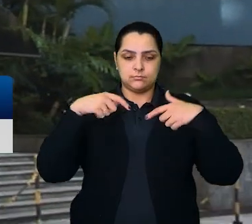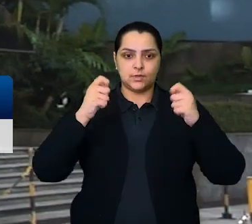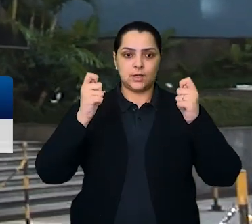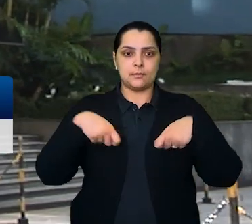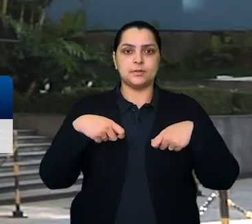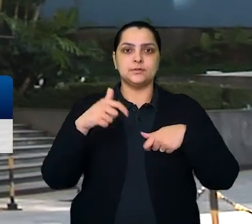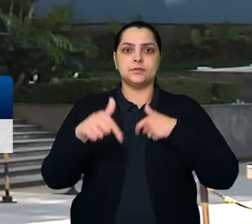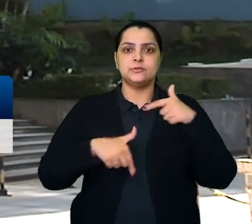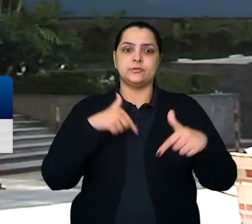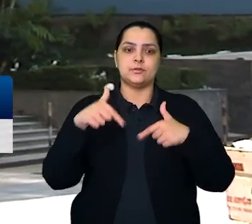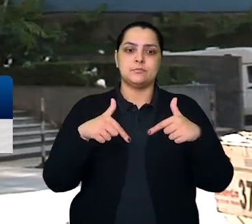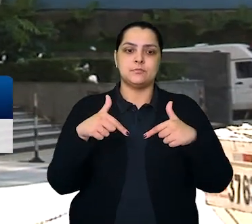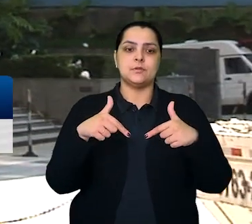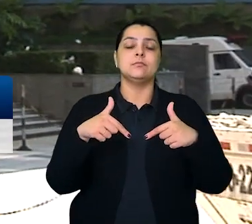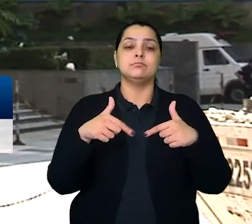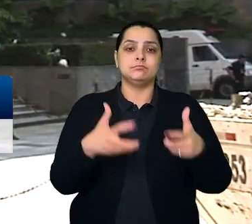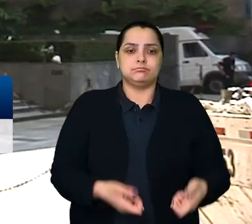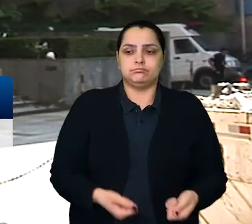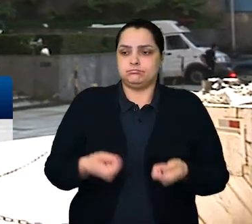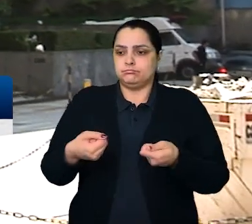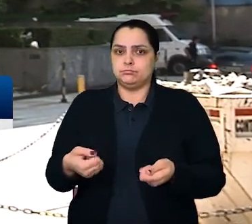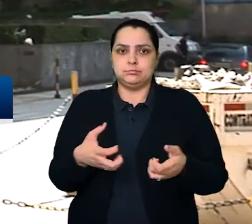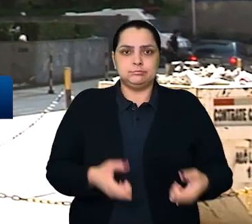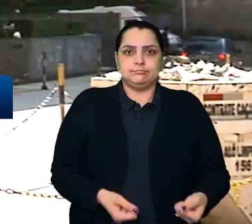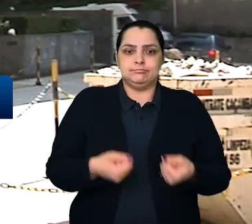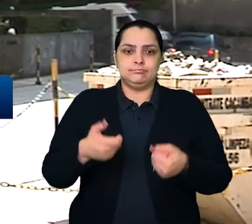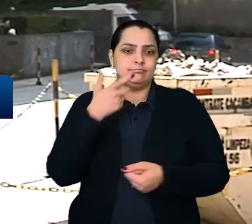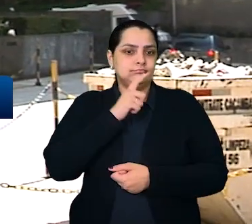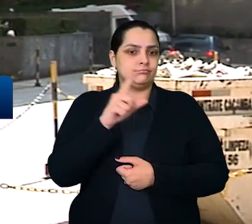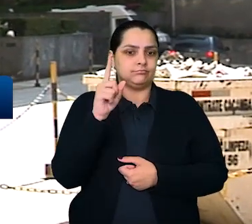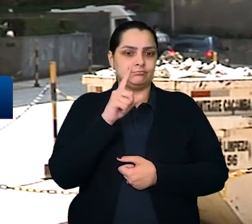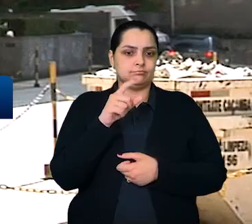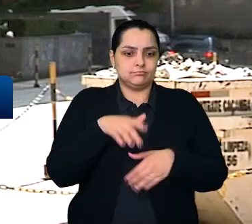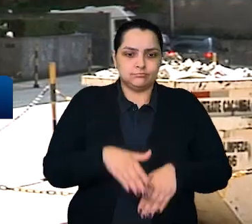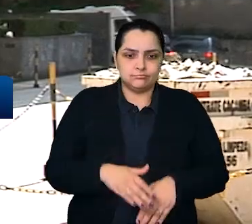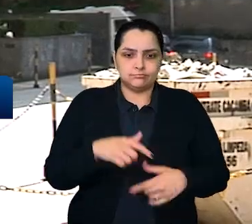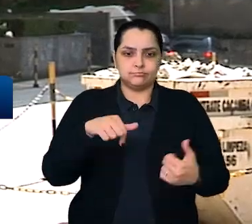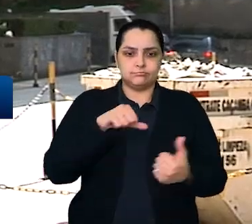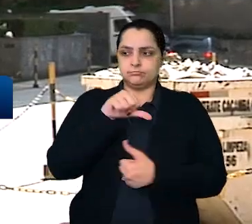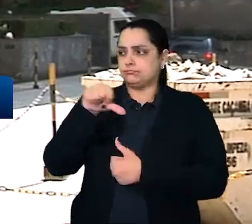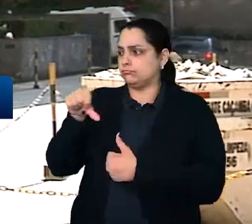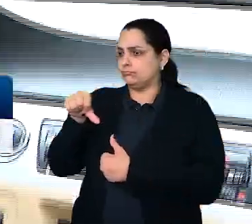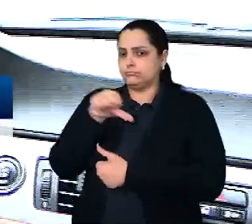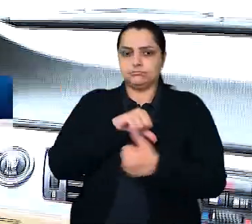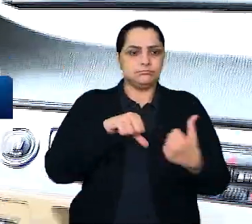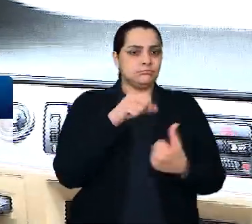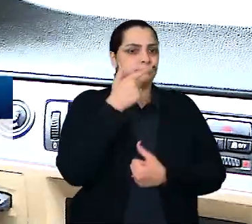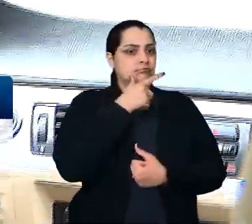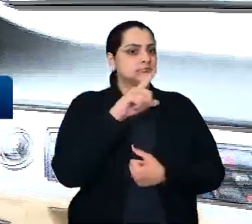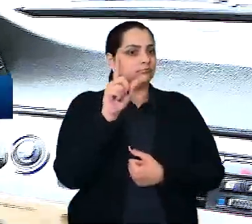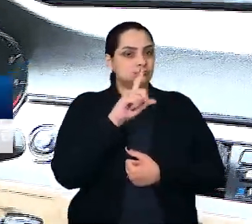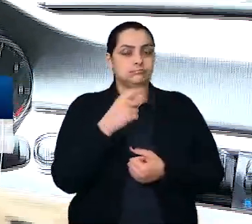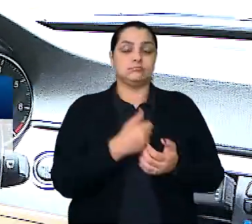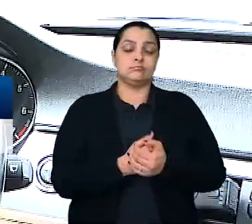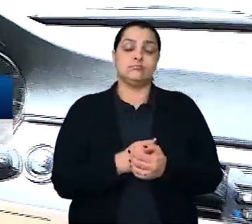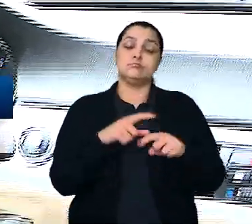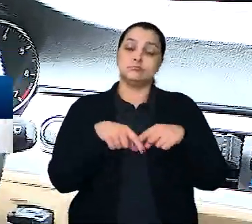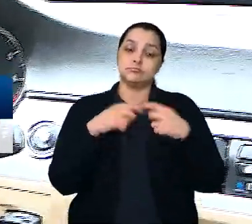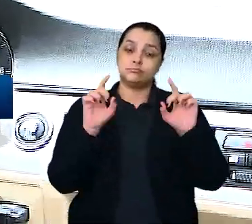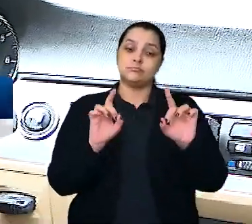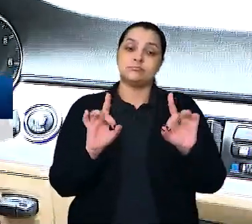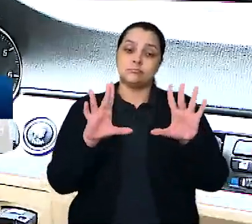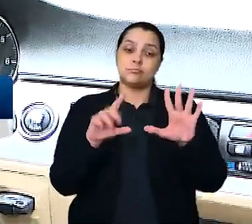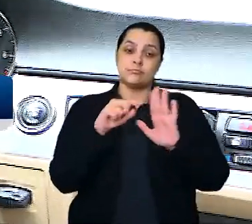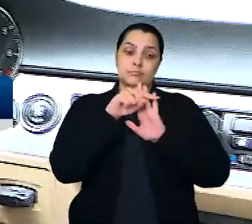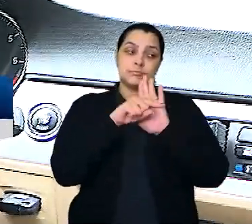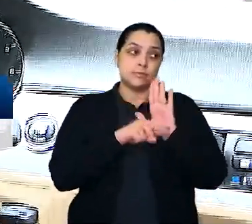de trabalho em atividades com carregamento de peso, flexão e rotação da lombar. A partir dessas constatações,